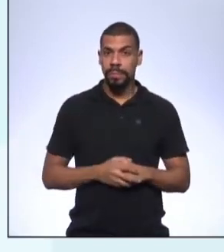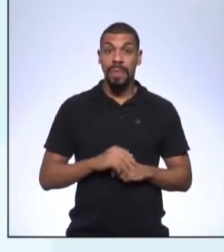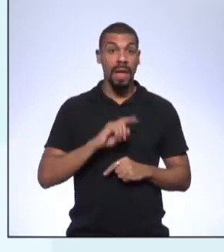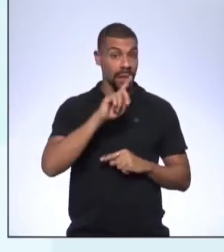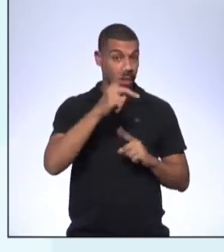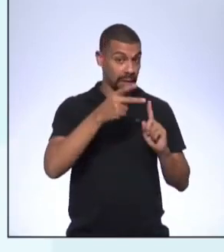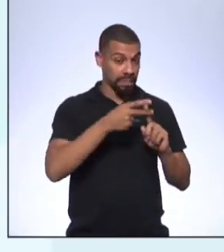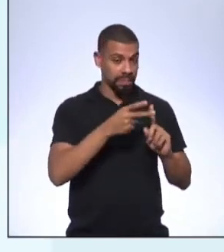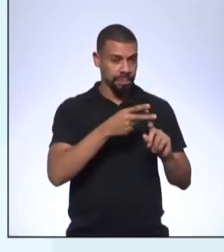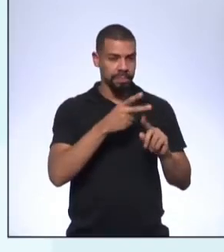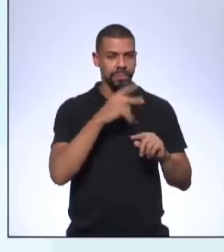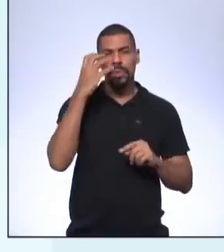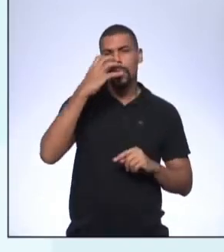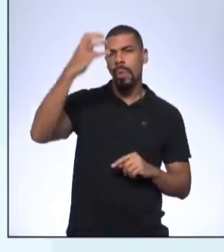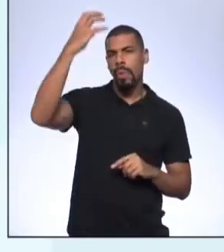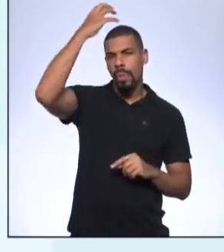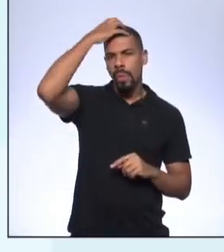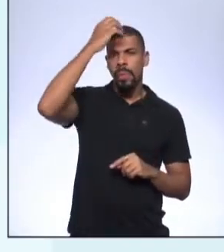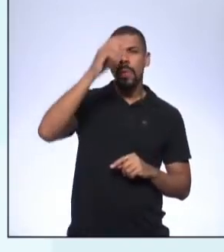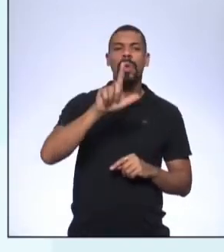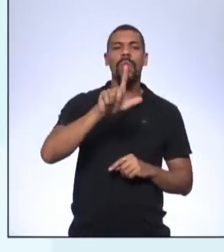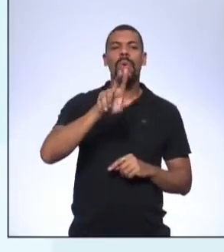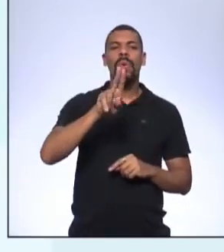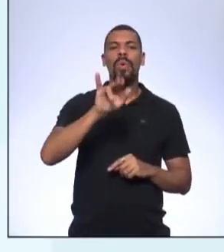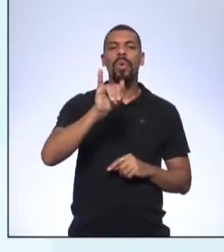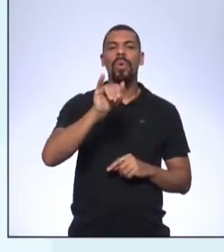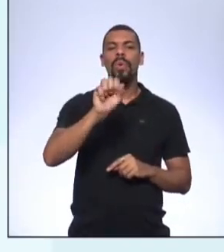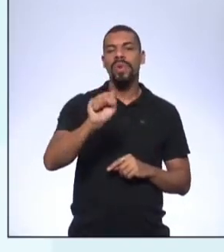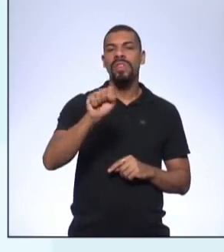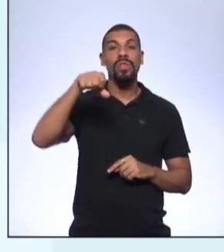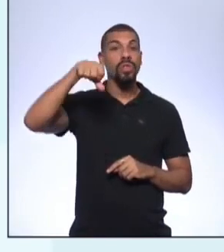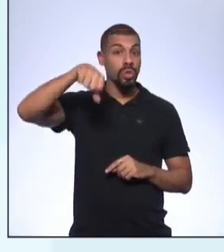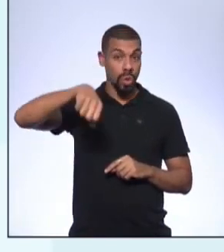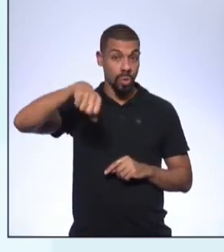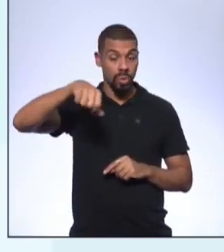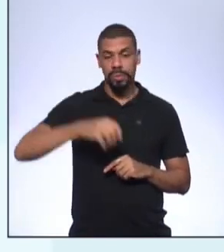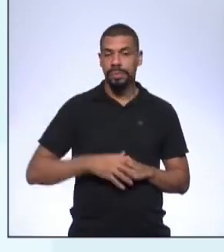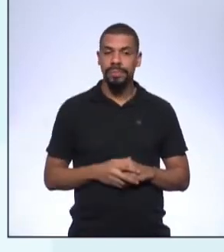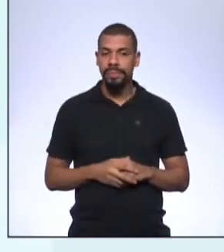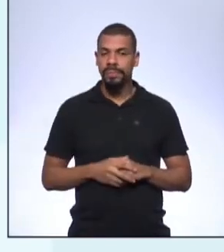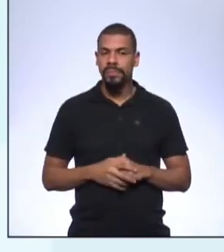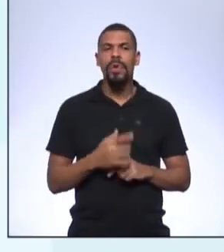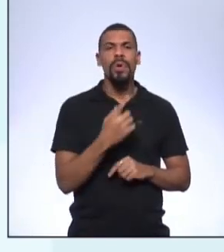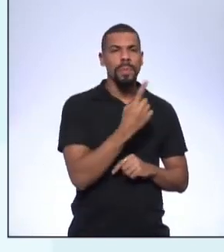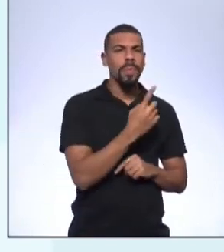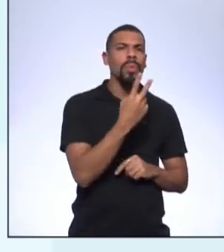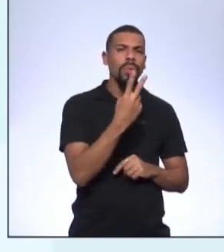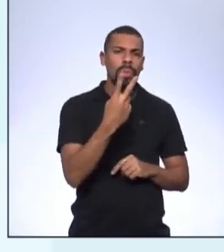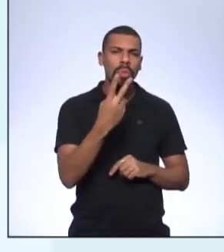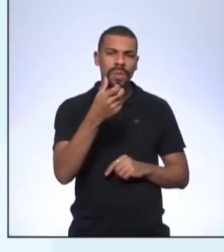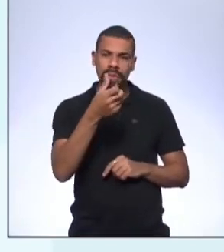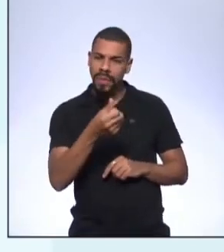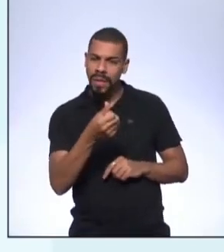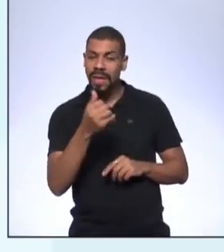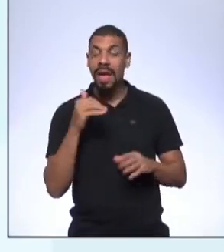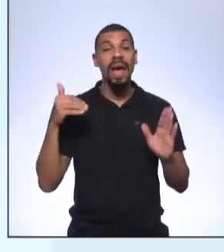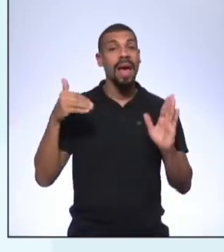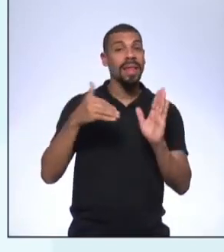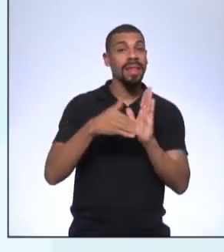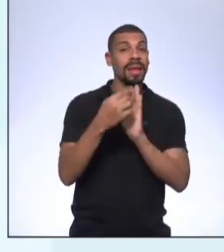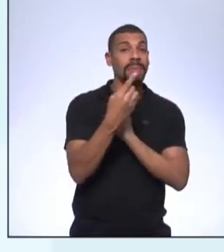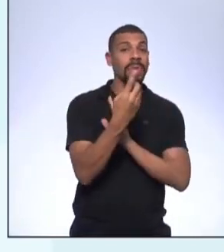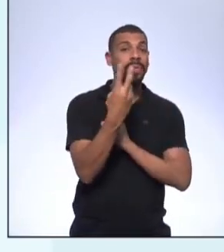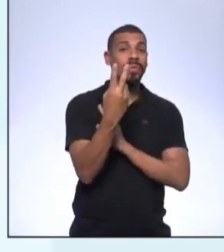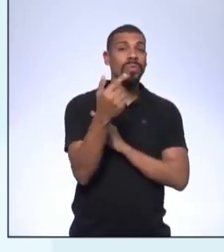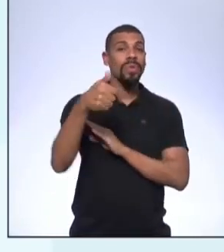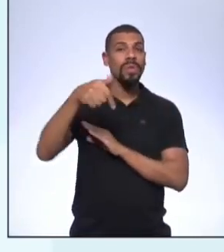Depois nós temos lá o rei Luís IX, né? O rei Luís IX também deu prosseguimento nesse processo, então provavelmente